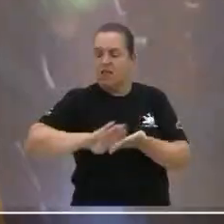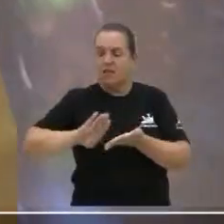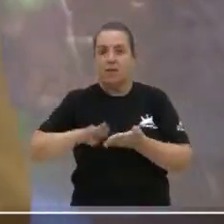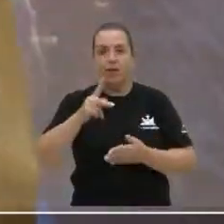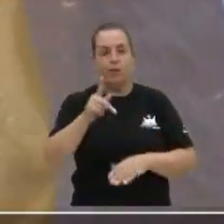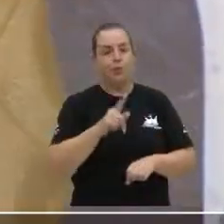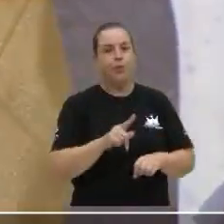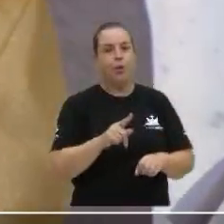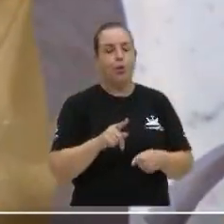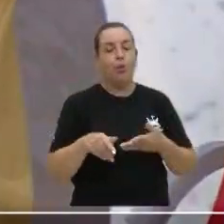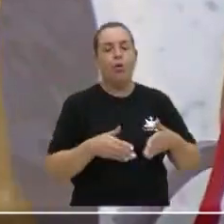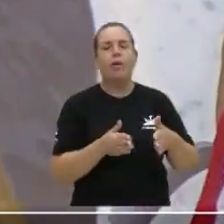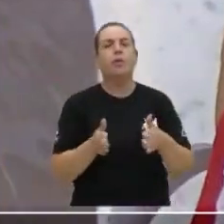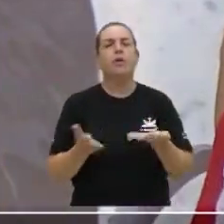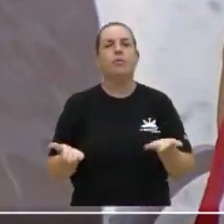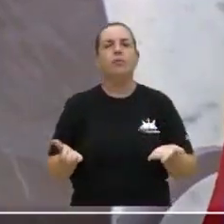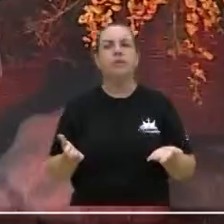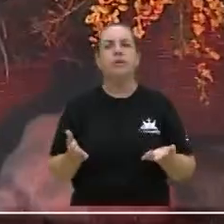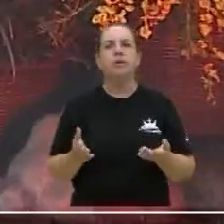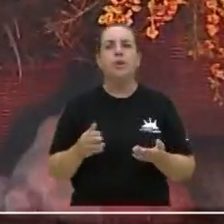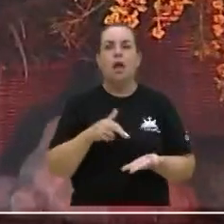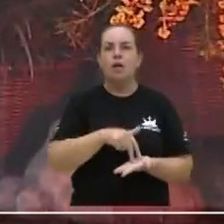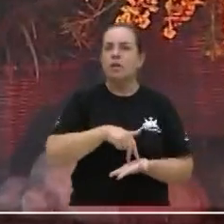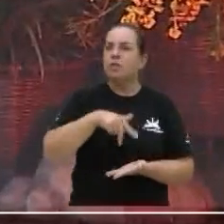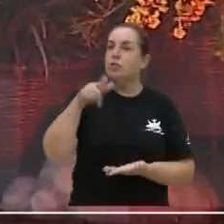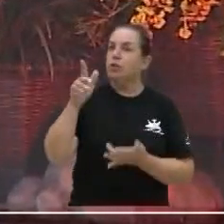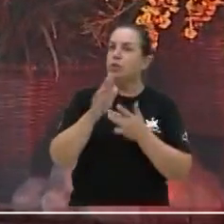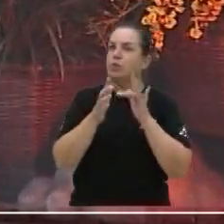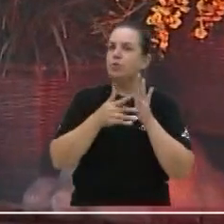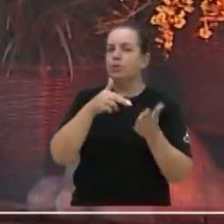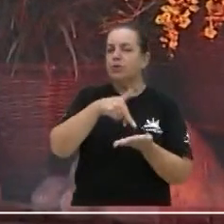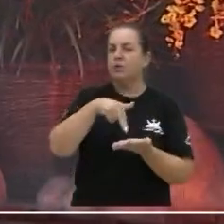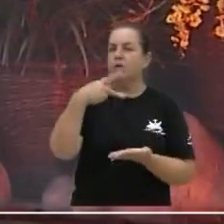os sinais do ressuscitado na sua vida.